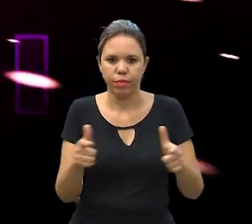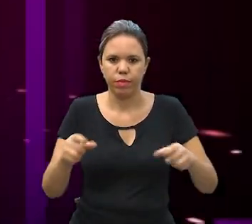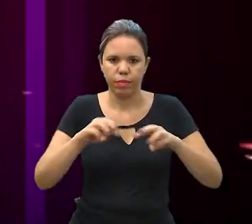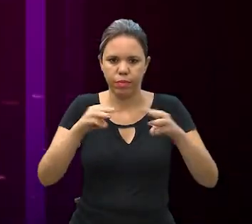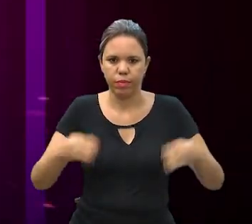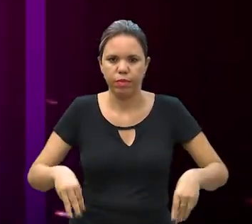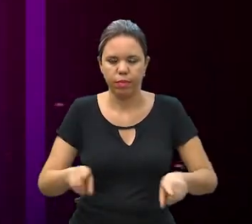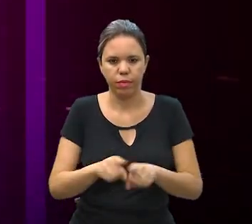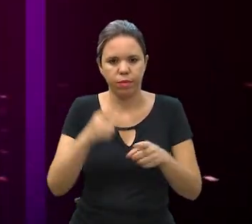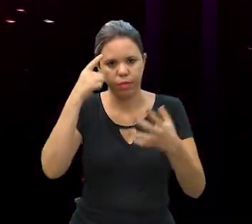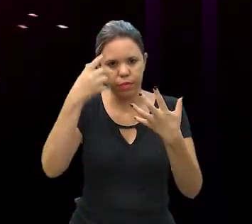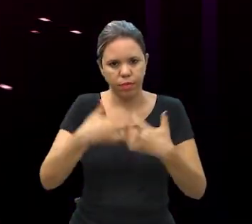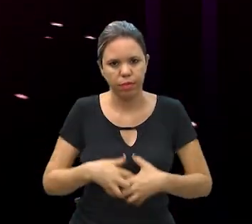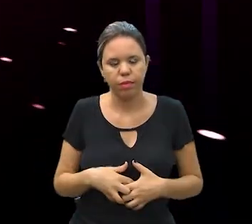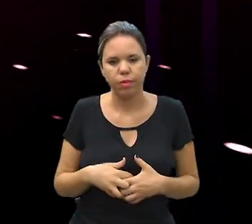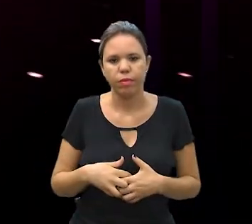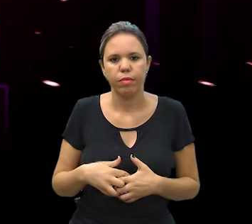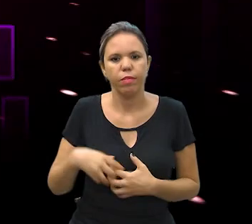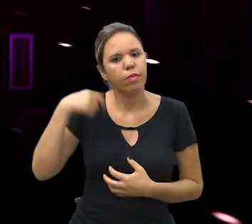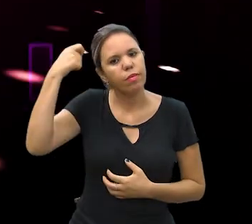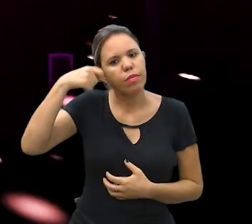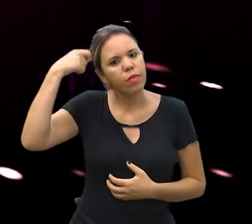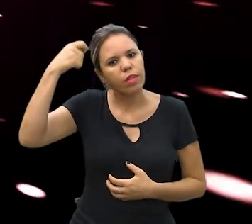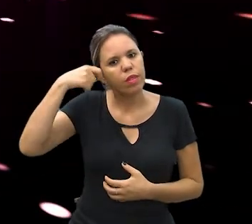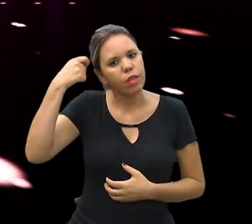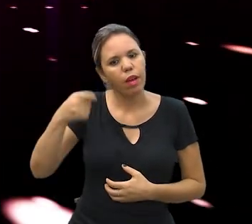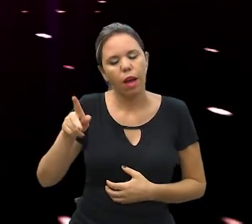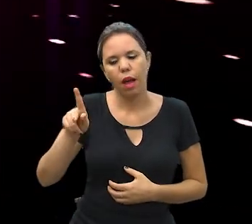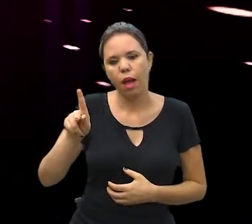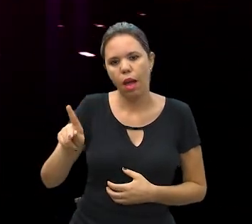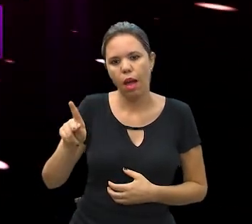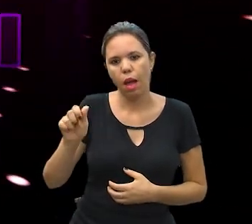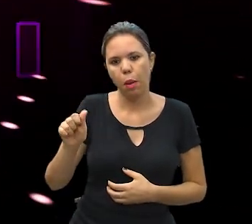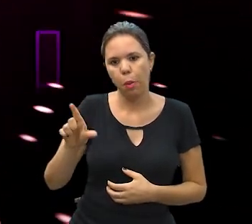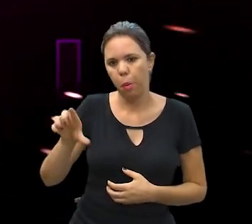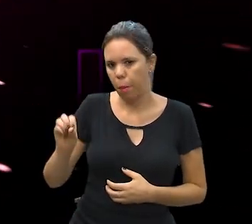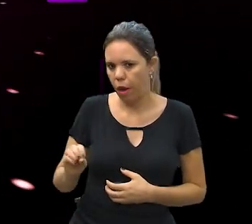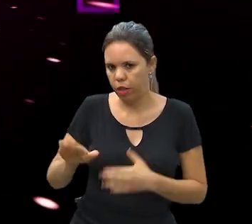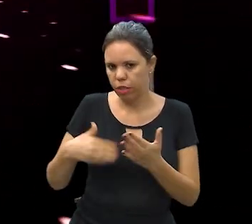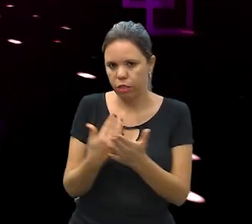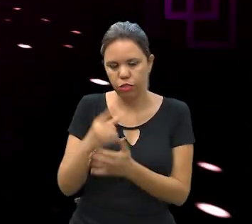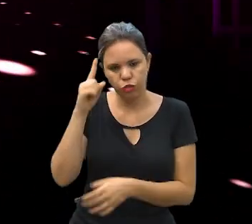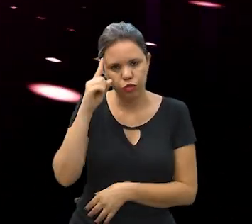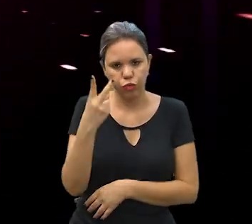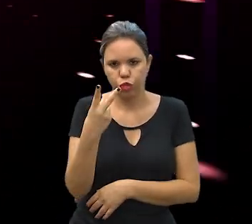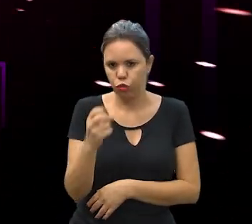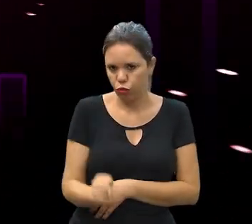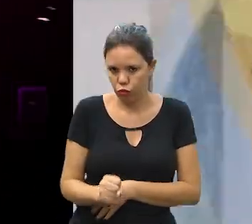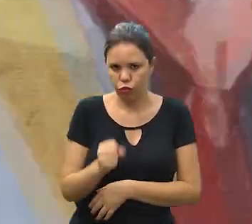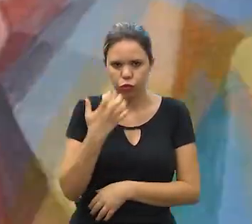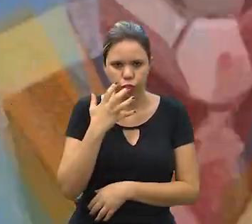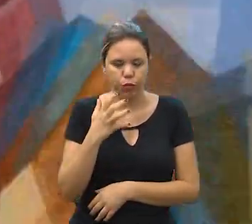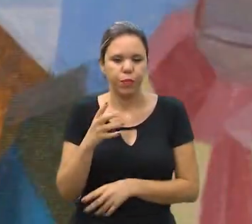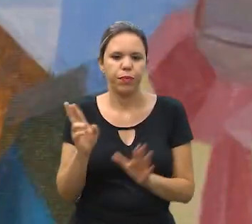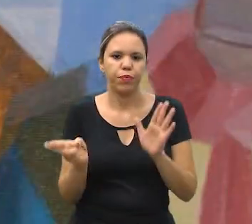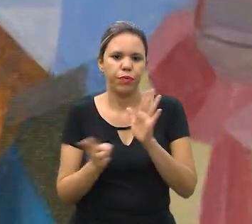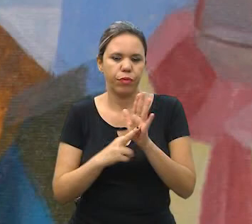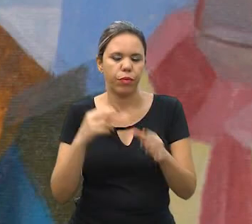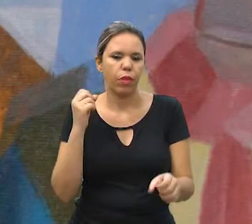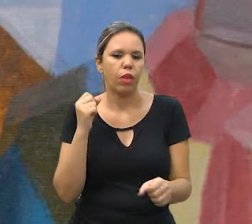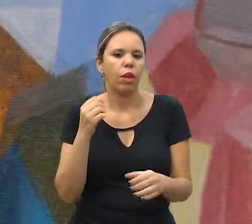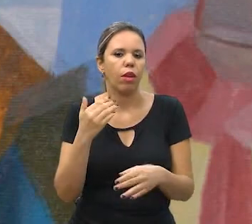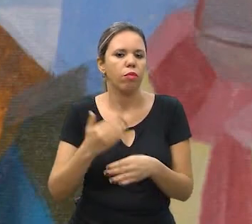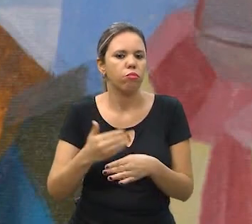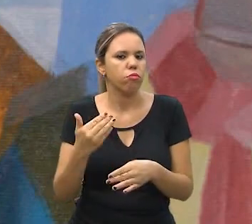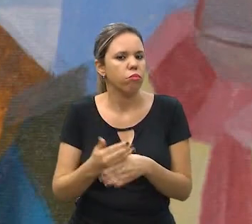exposição Reflexão, do artista plástico Paulo Roberto Giavone, até o dia 28 de fevereiro. Com referência